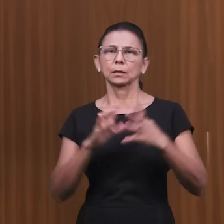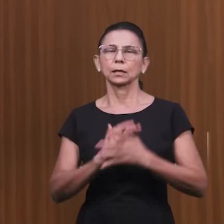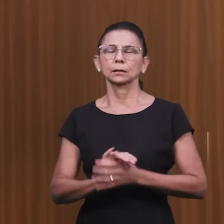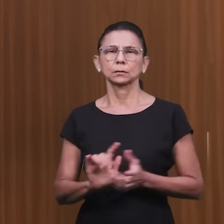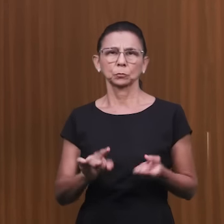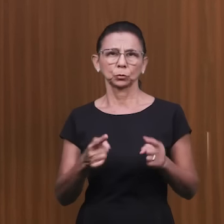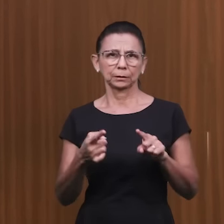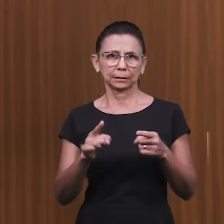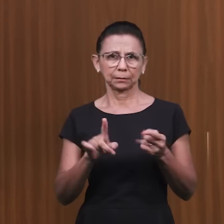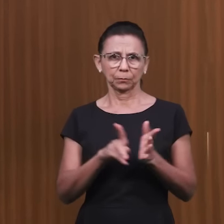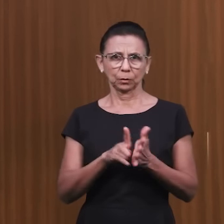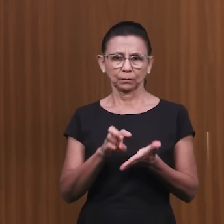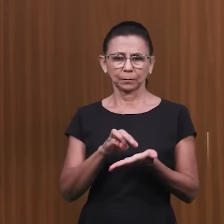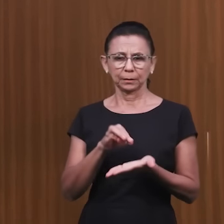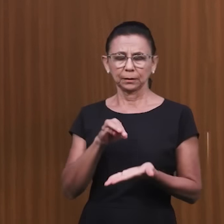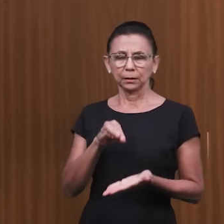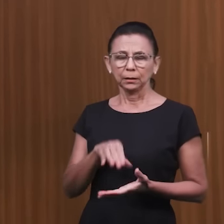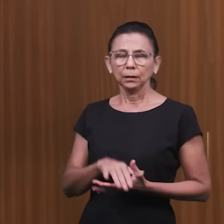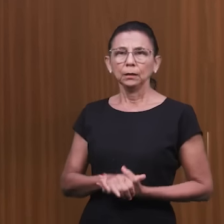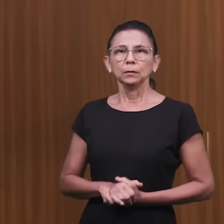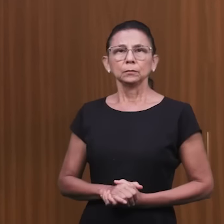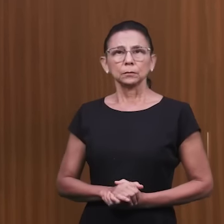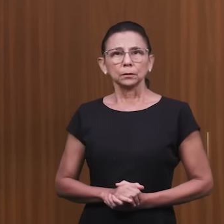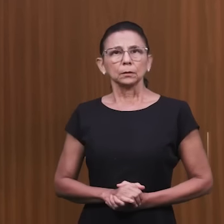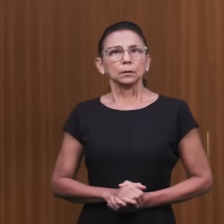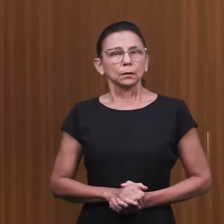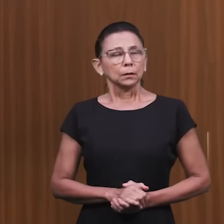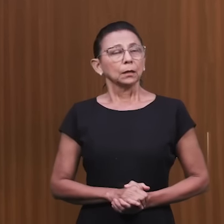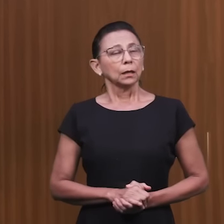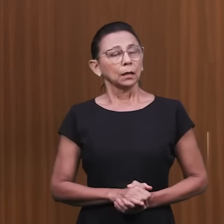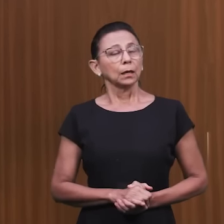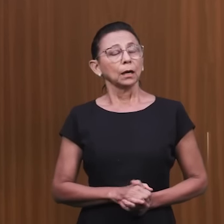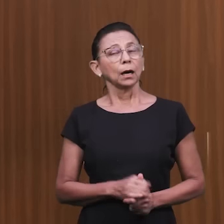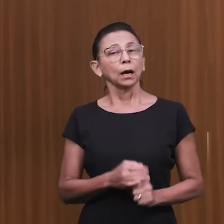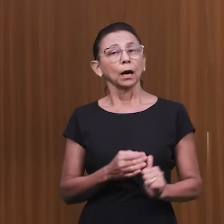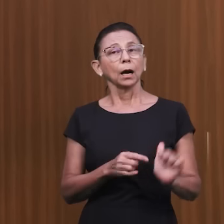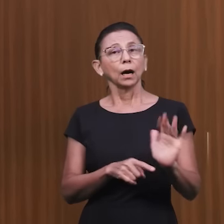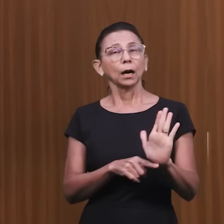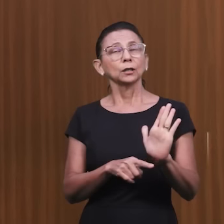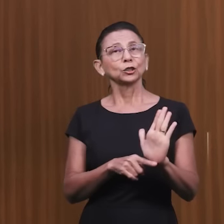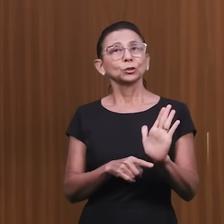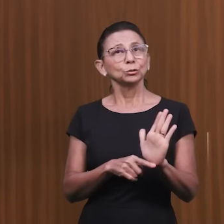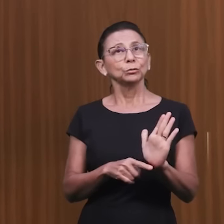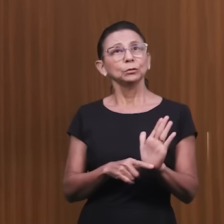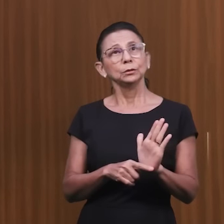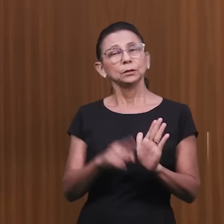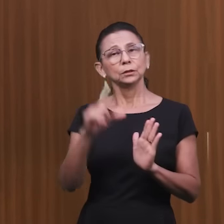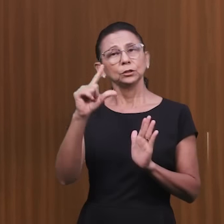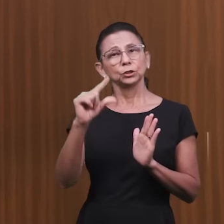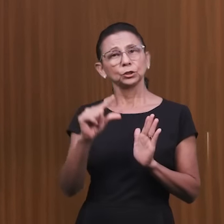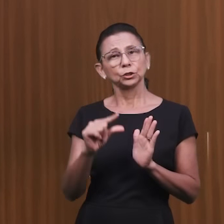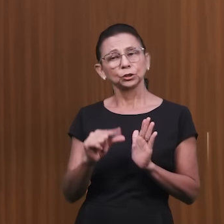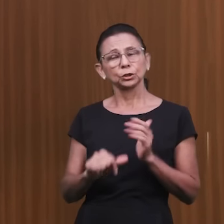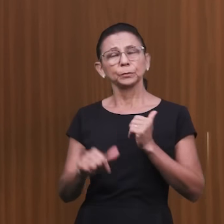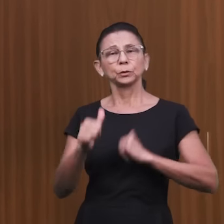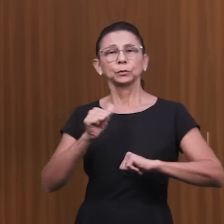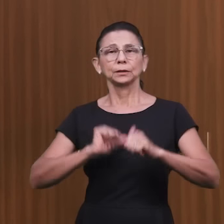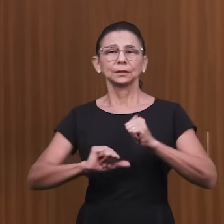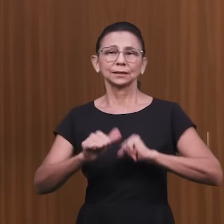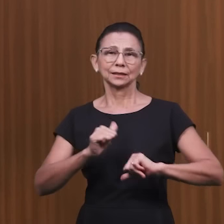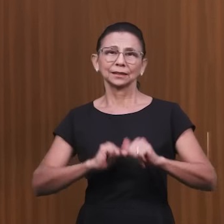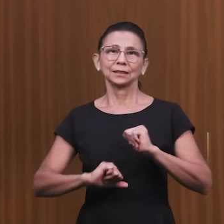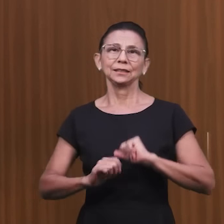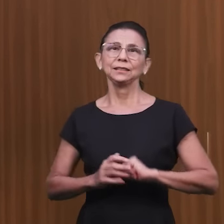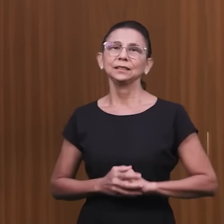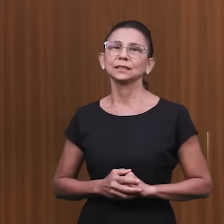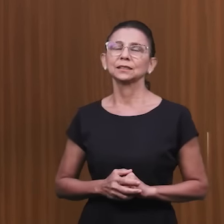bíblica dominical, essa rotina facilita muito na questão da quebra da ansiedade, porque em qualquer lugar que você